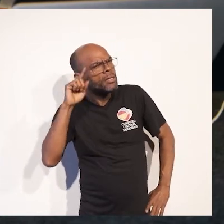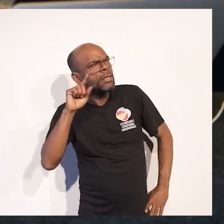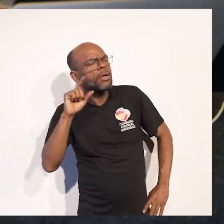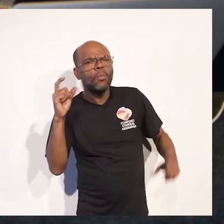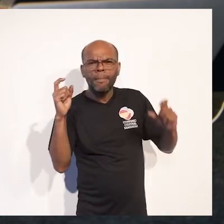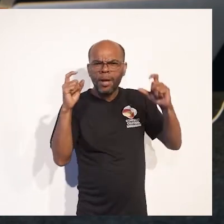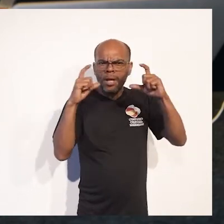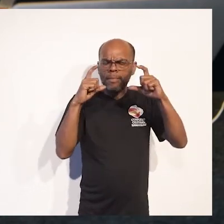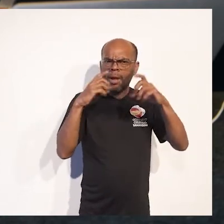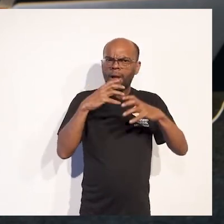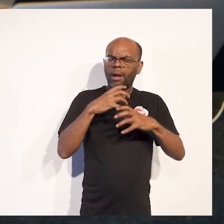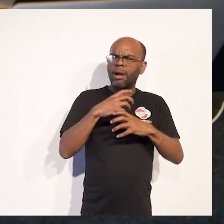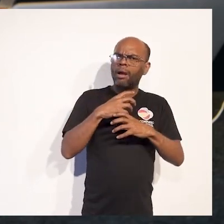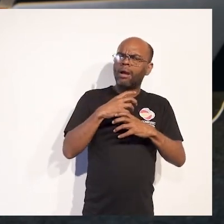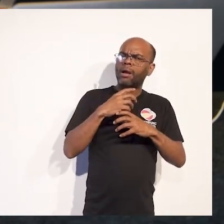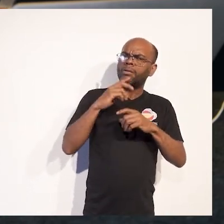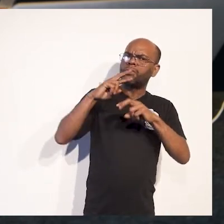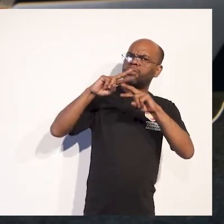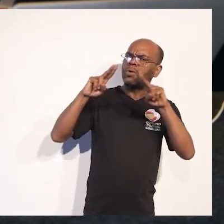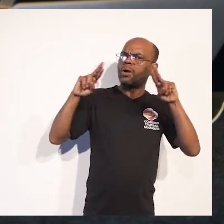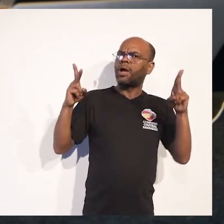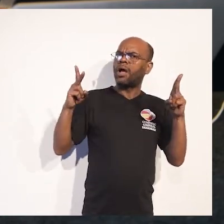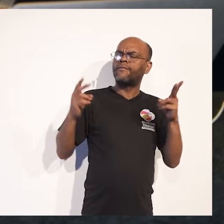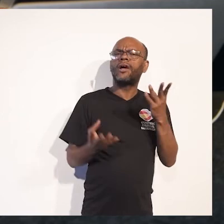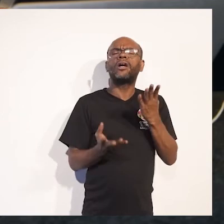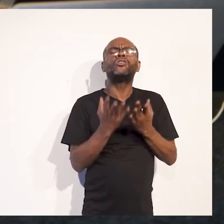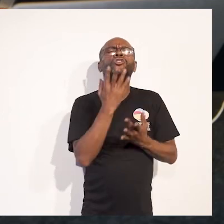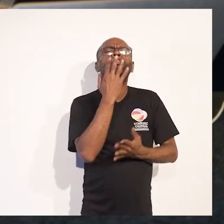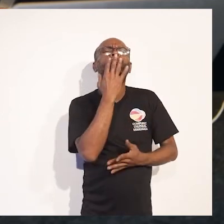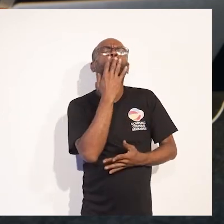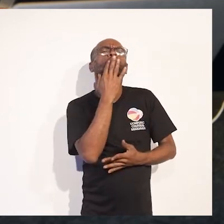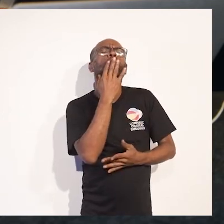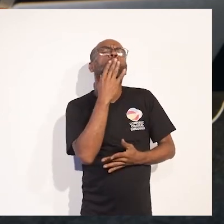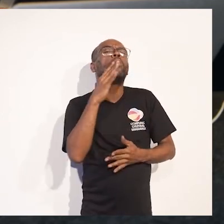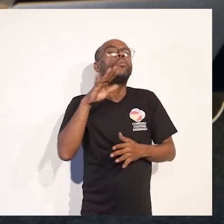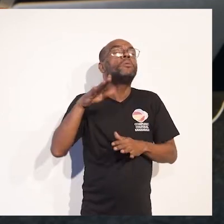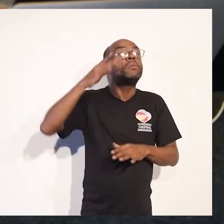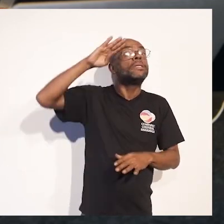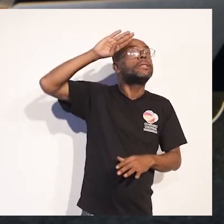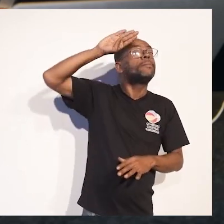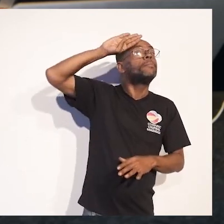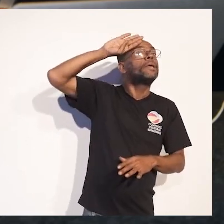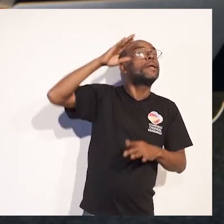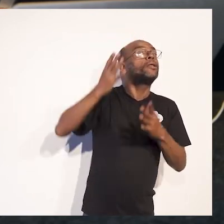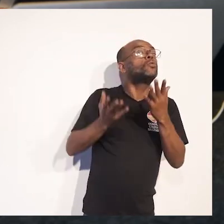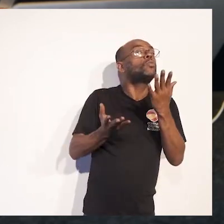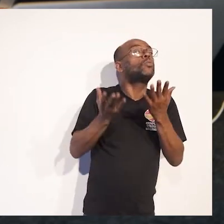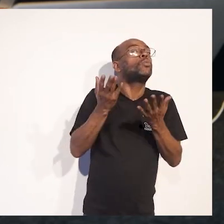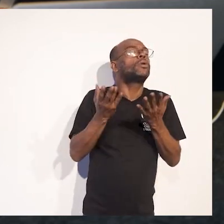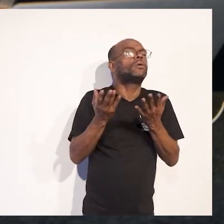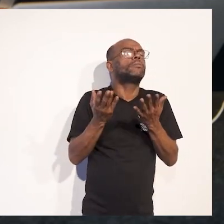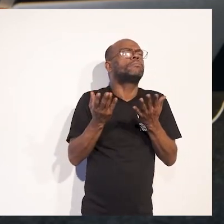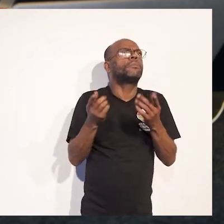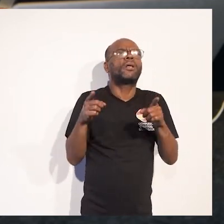chama mudava de cor dependendo da temperatura dessa chama. Será